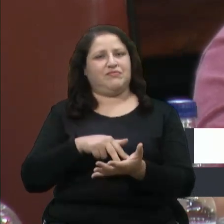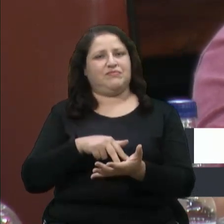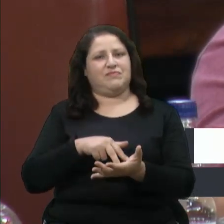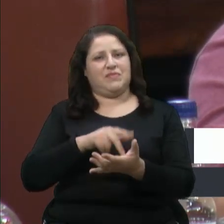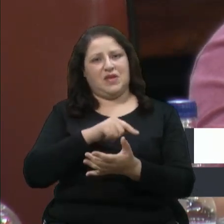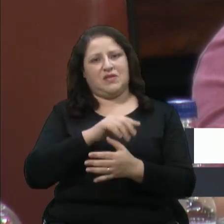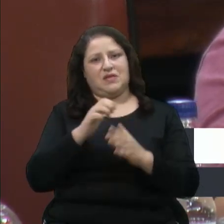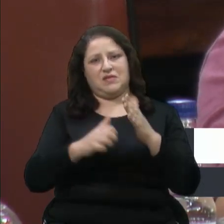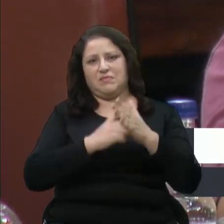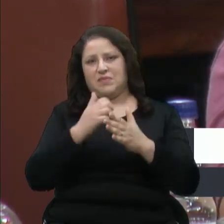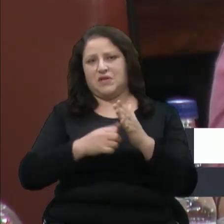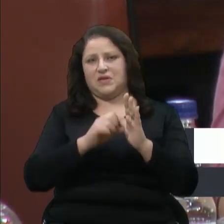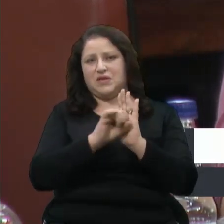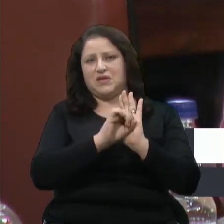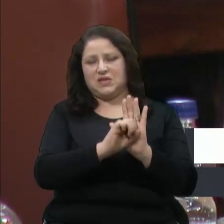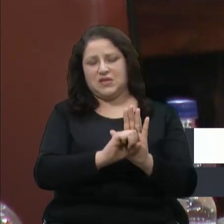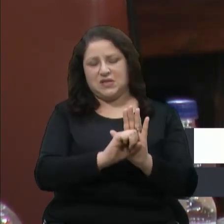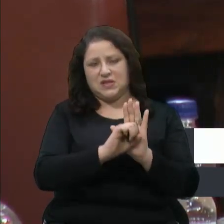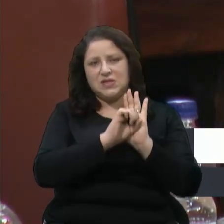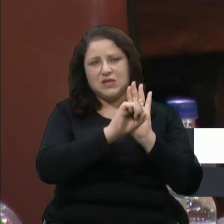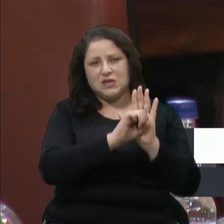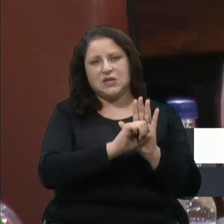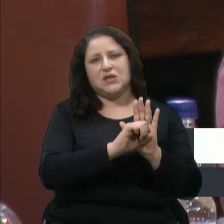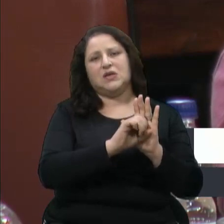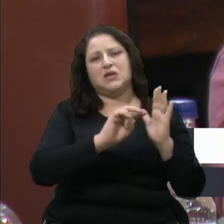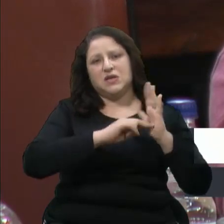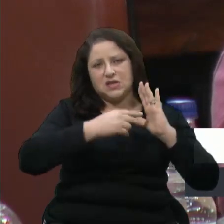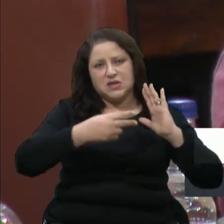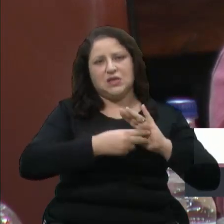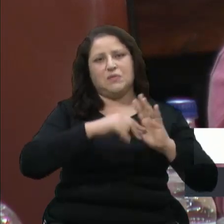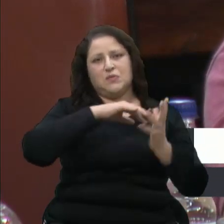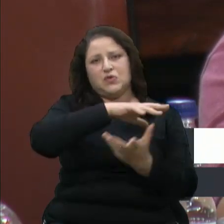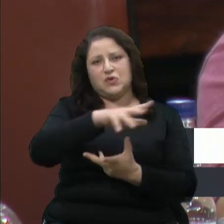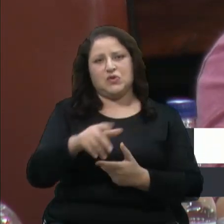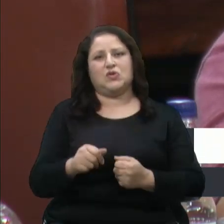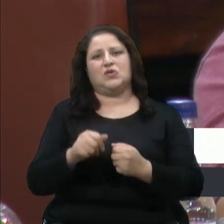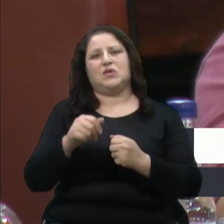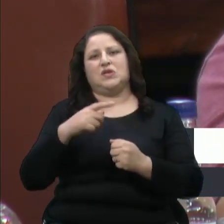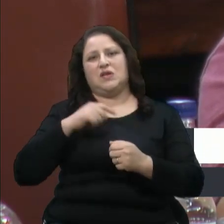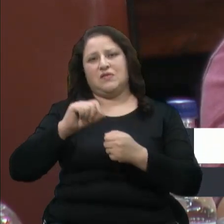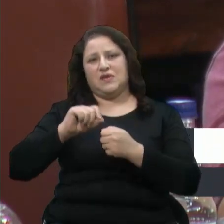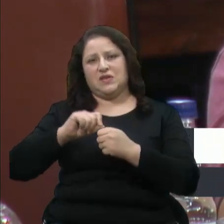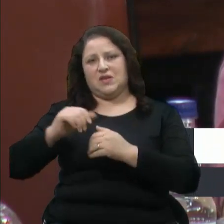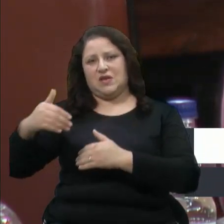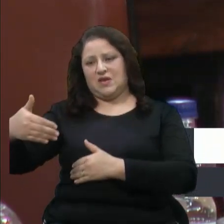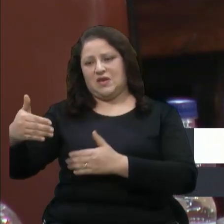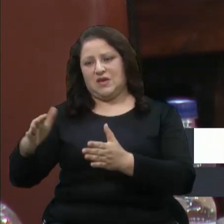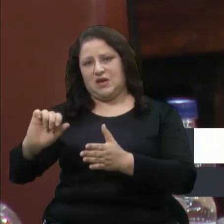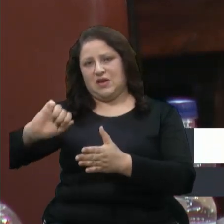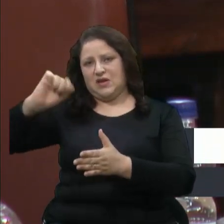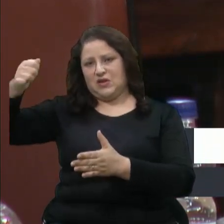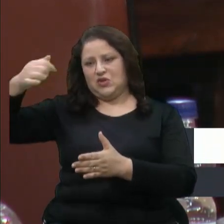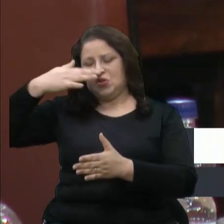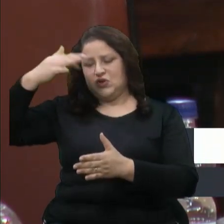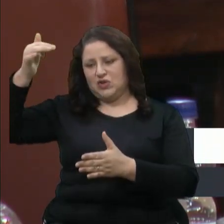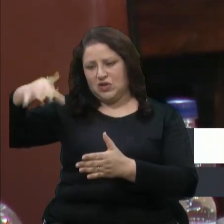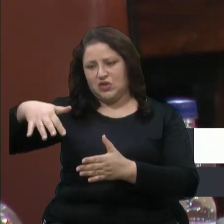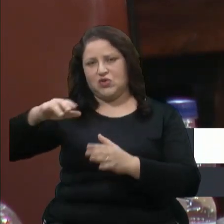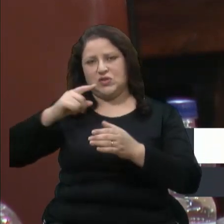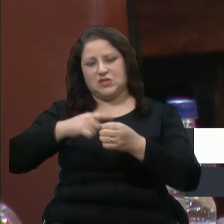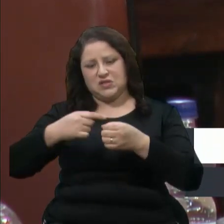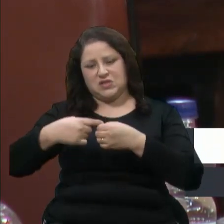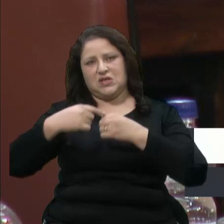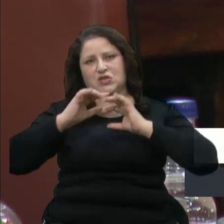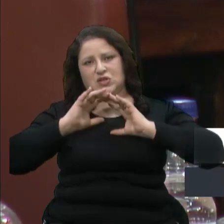símbolo mundial de containerização, de cidade limpa. Então, valorizar os nossos trabalhadores da limpeza urbana. Obrigado,